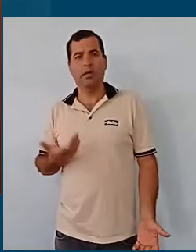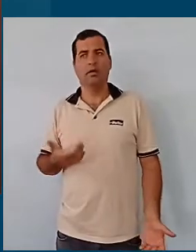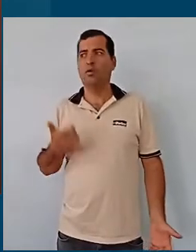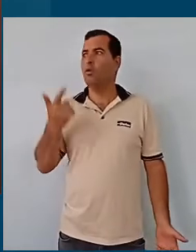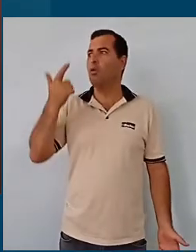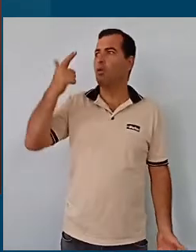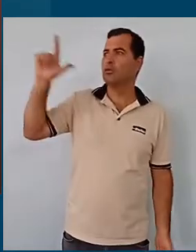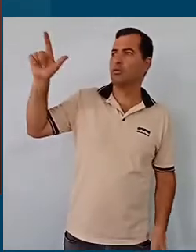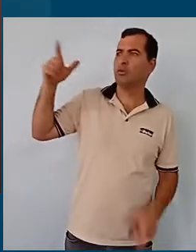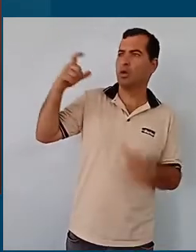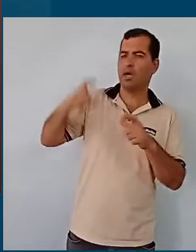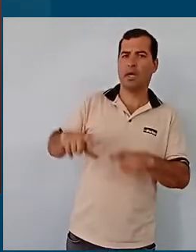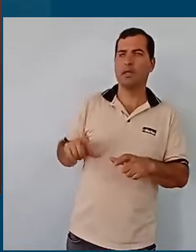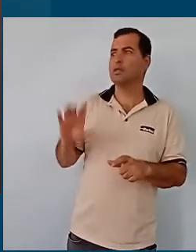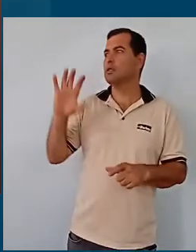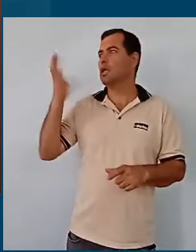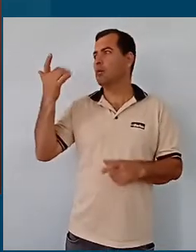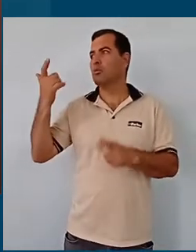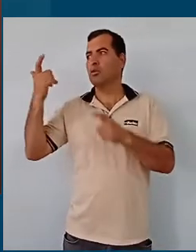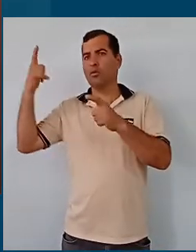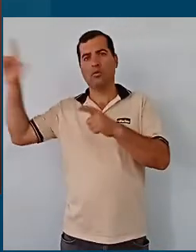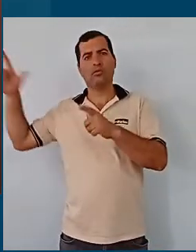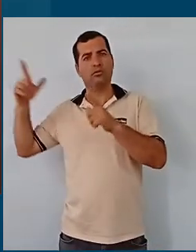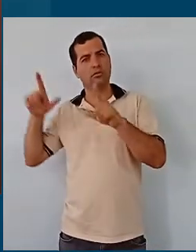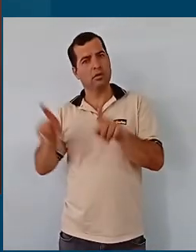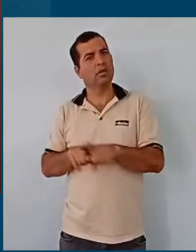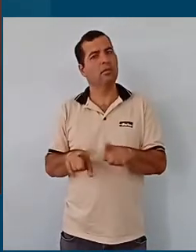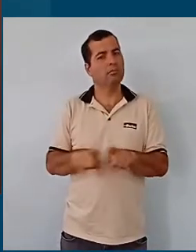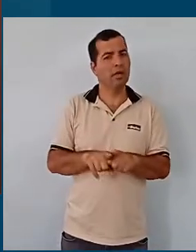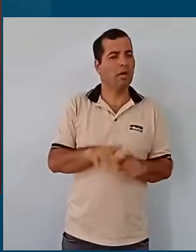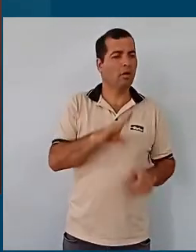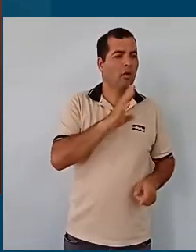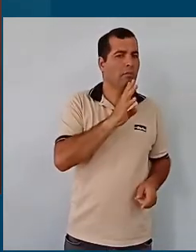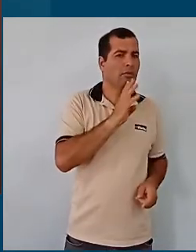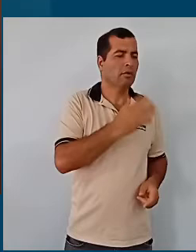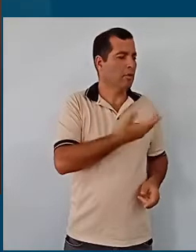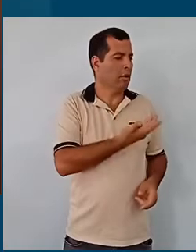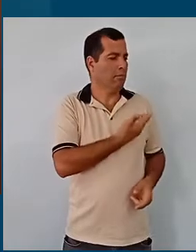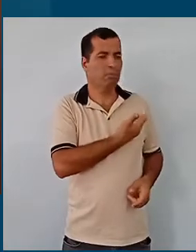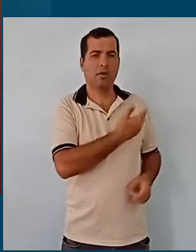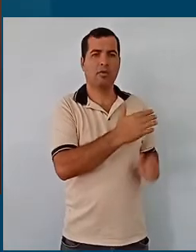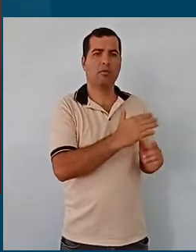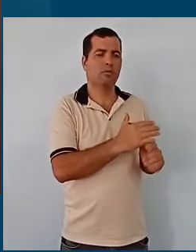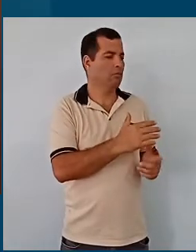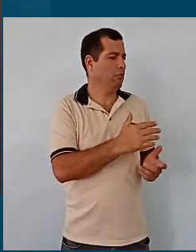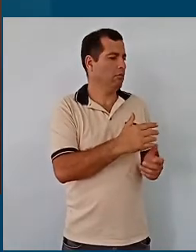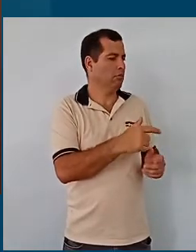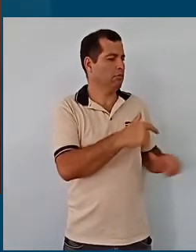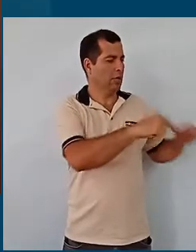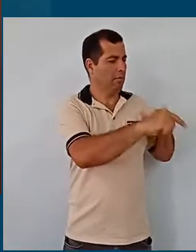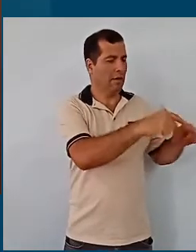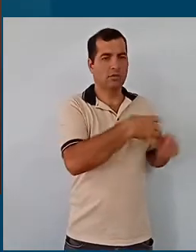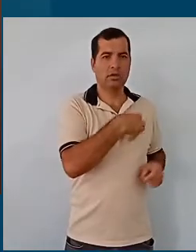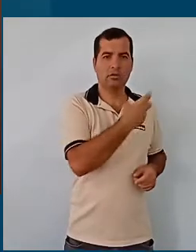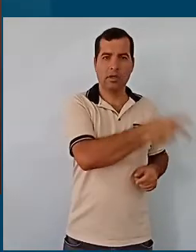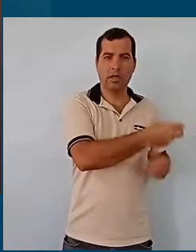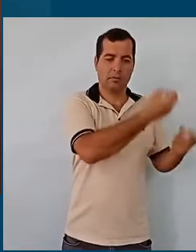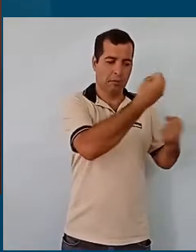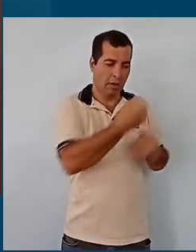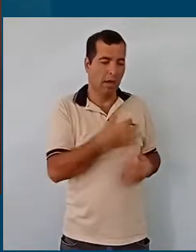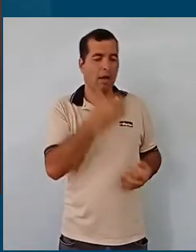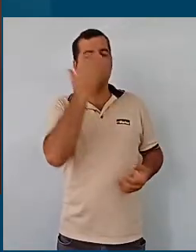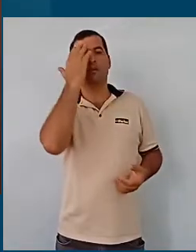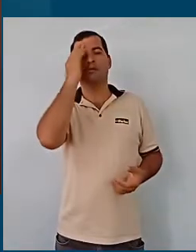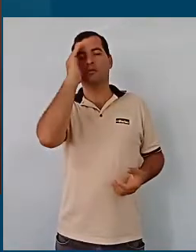lugares, mas também o que aprendemos com nossos colegas próximos, transformando os nossos horários de